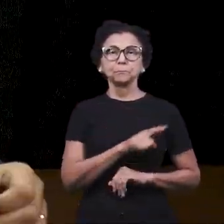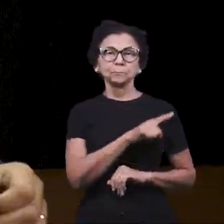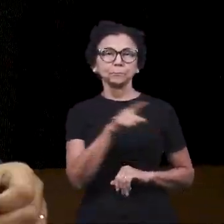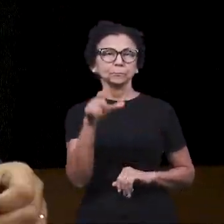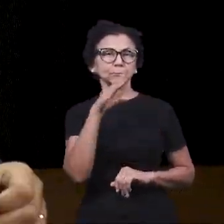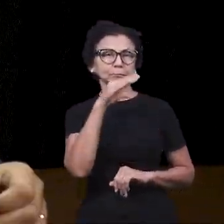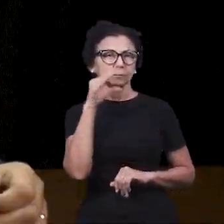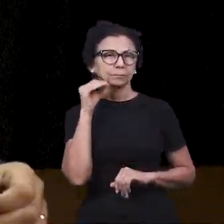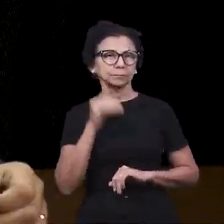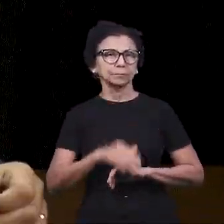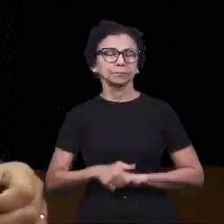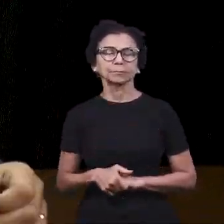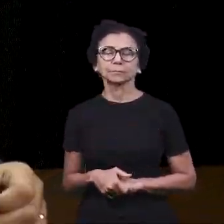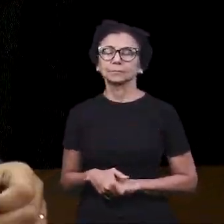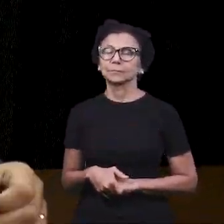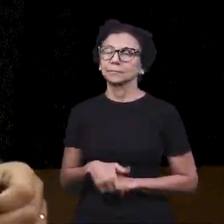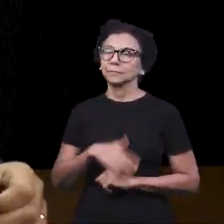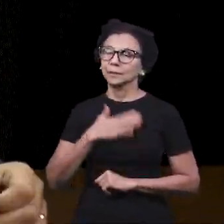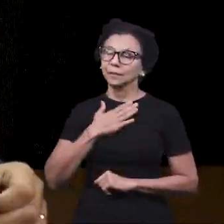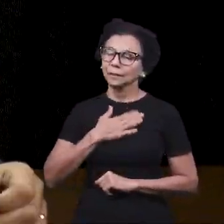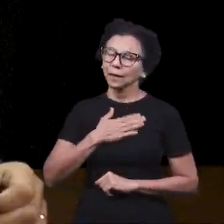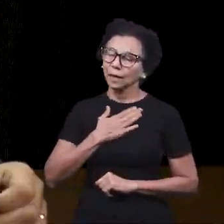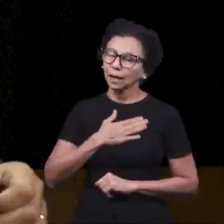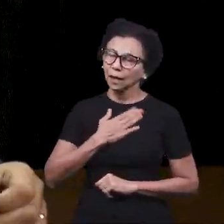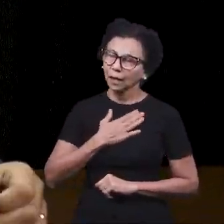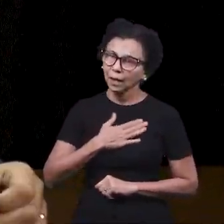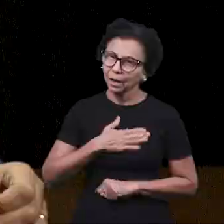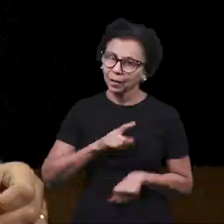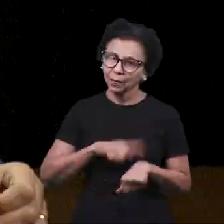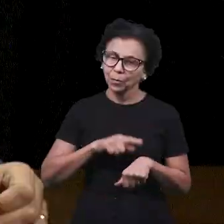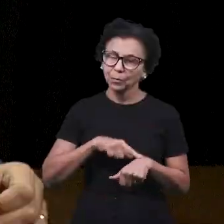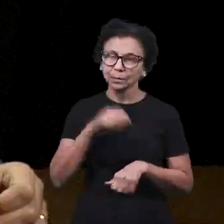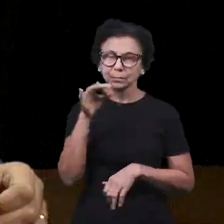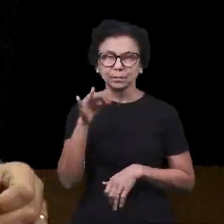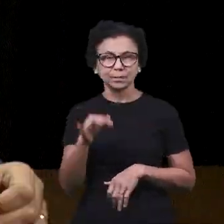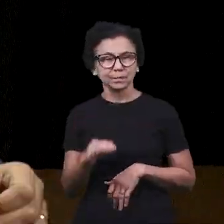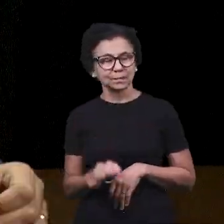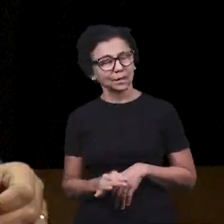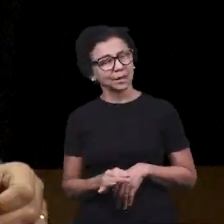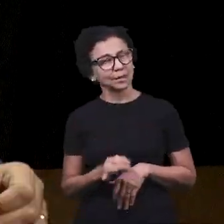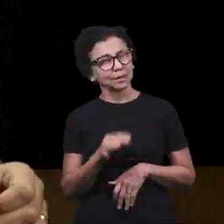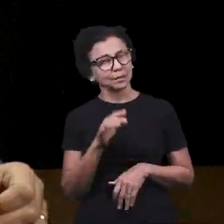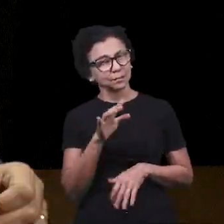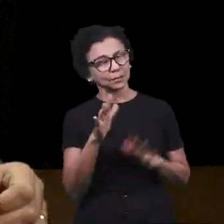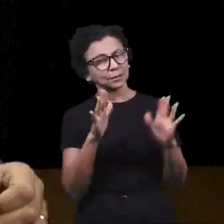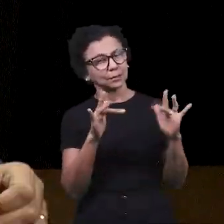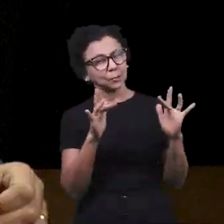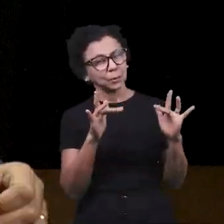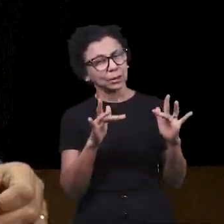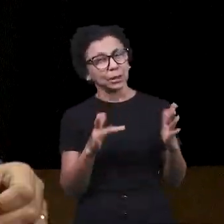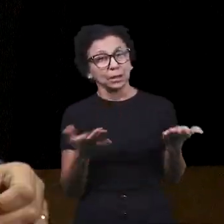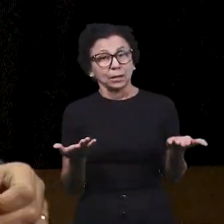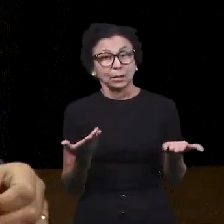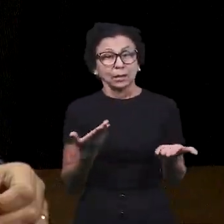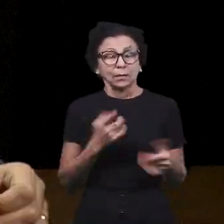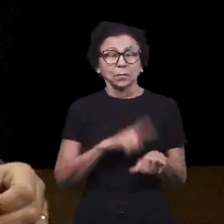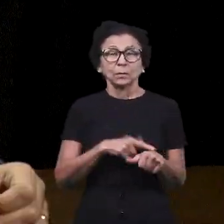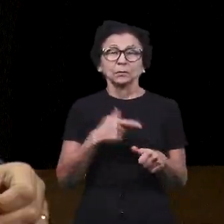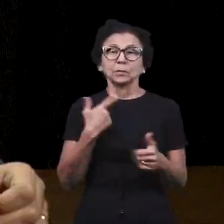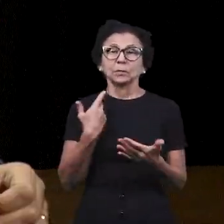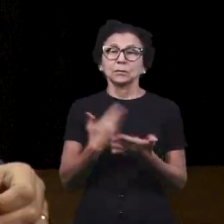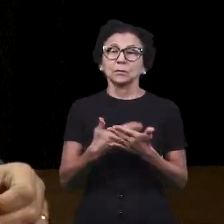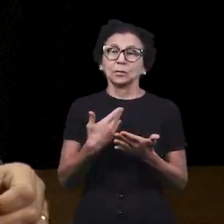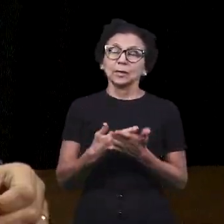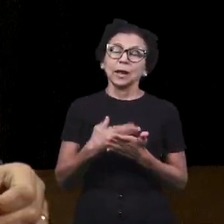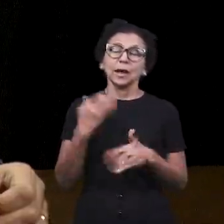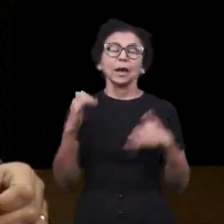nos assistem, fiquem tranquilos. A hora vai chegar, mas o momento agora é de realmente estudar, se divertir,